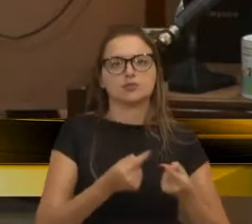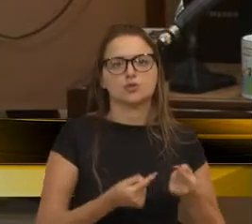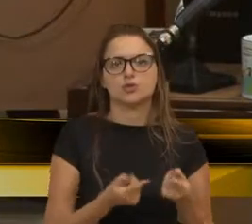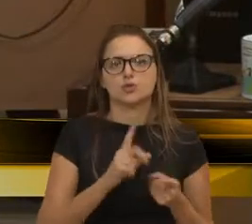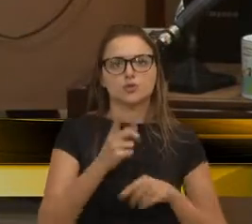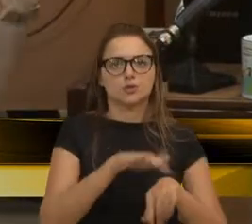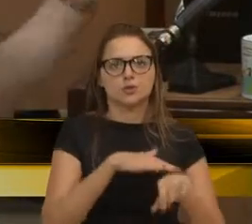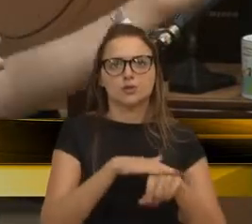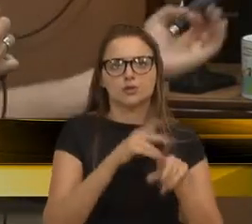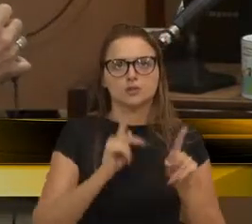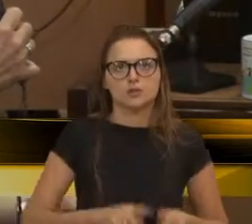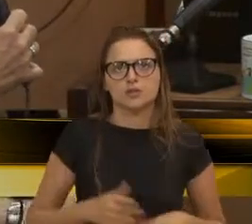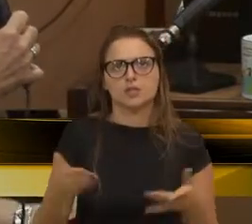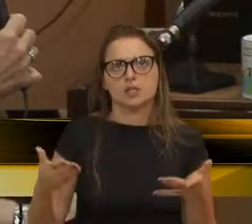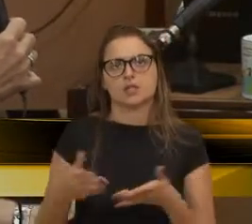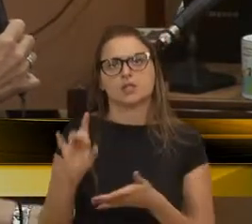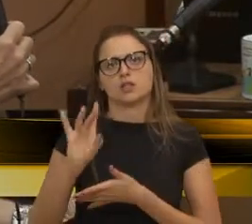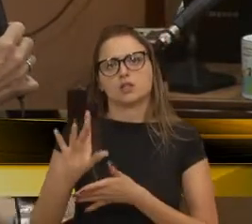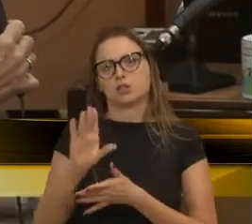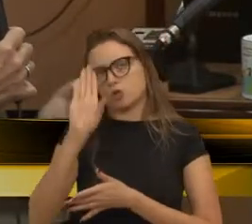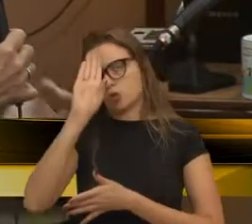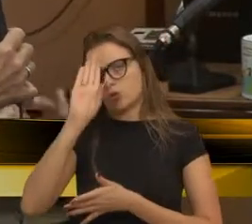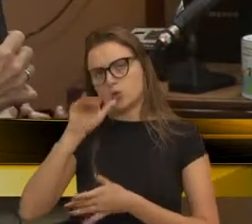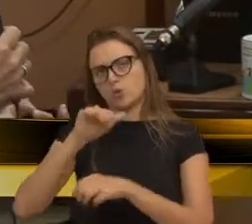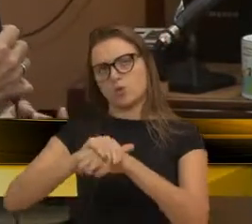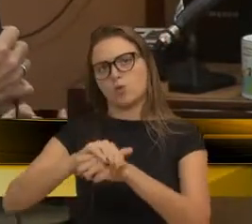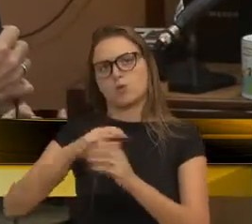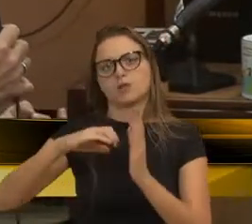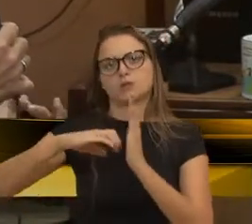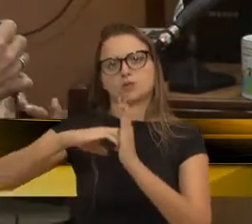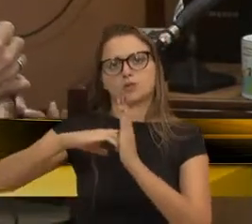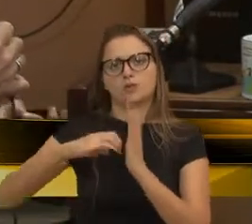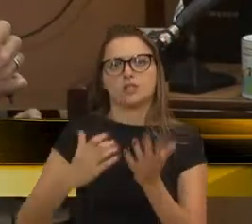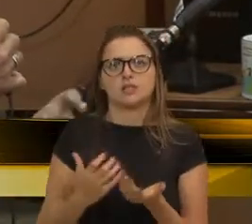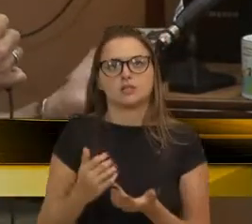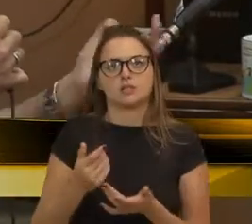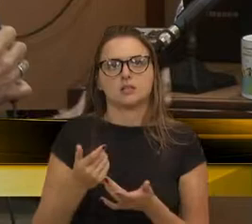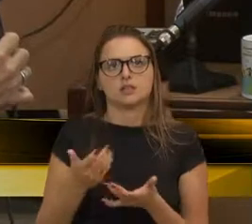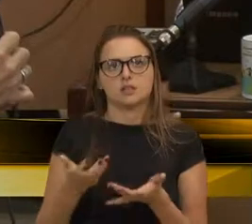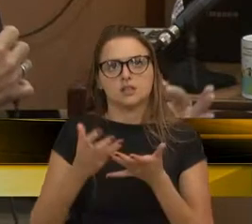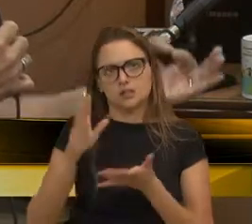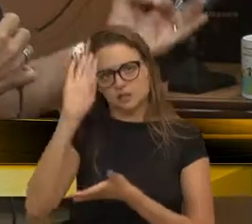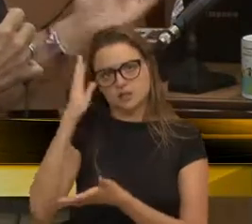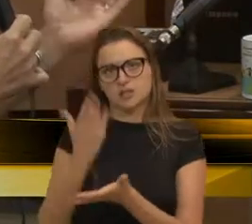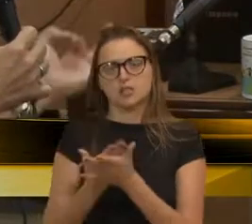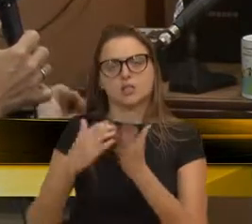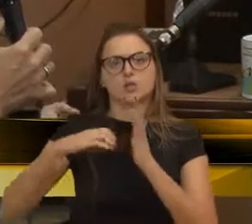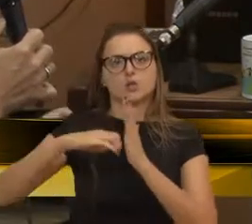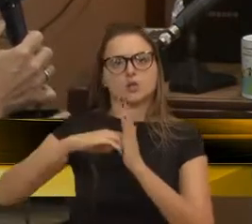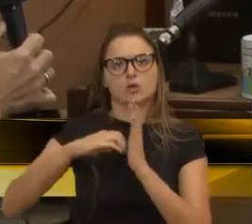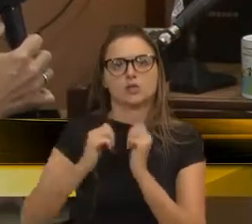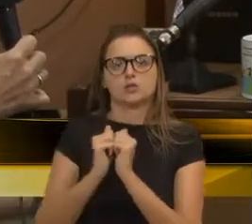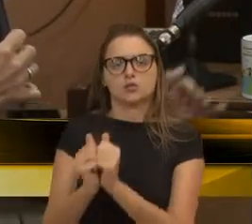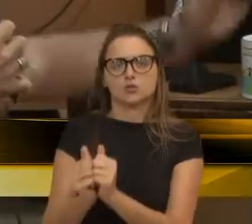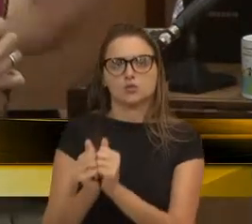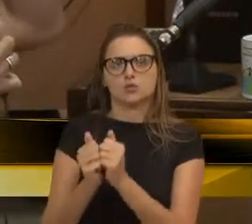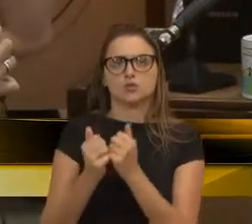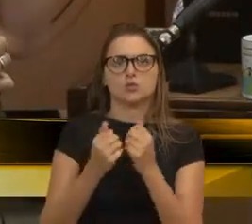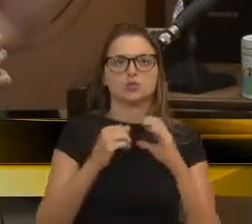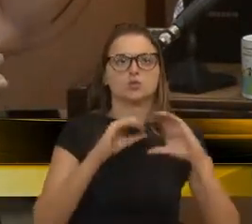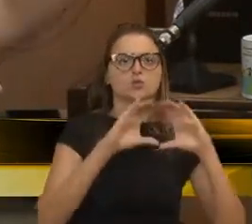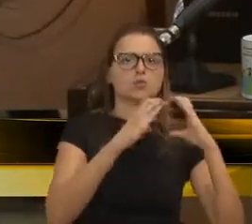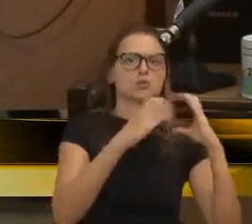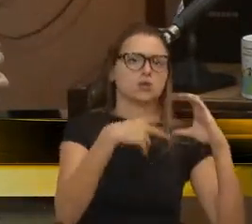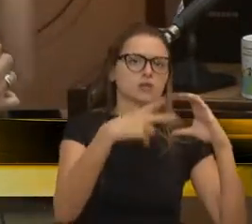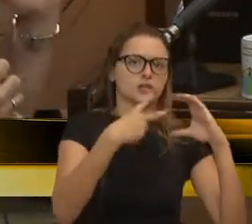sala e jogar a batata quente para o Congresso Nacional. Esperemos que o nosso Congresso, através das suas casas legislativas,